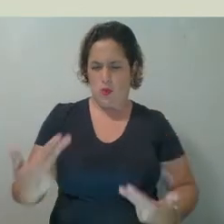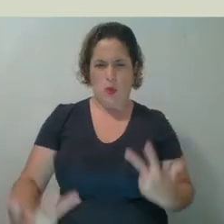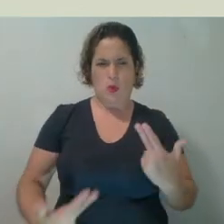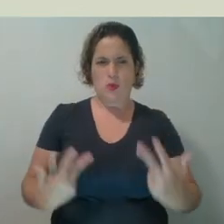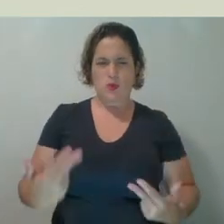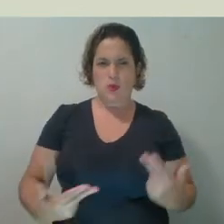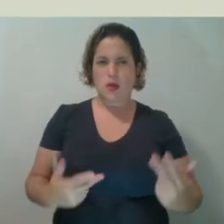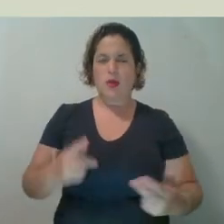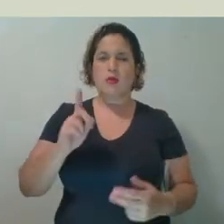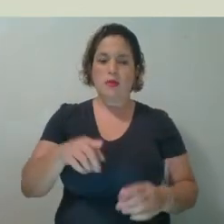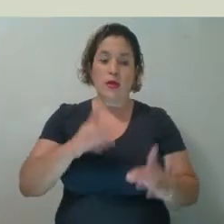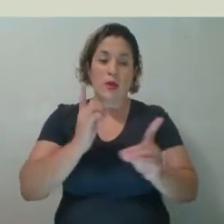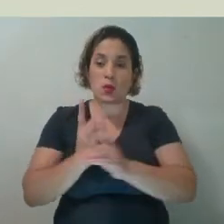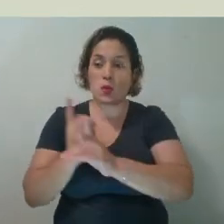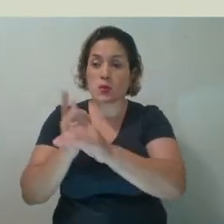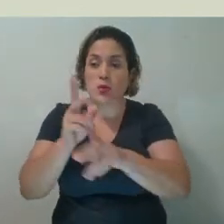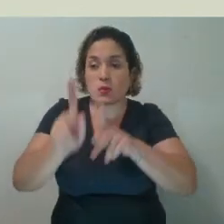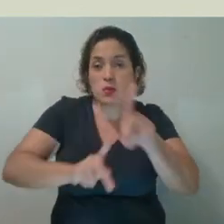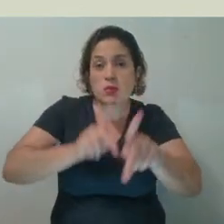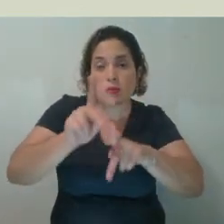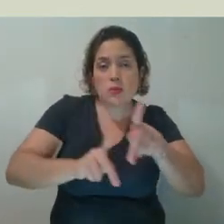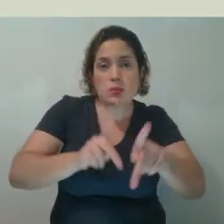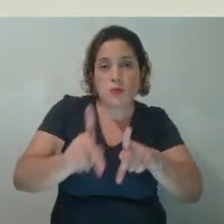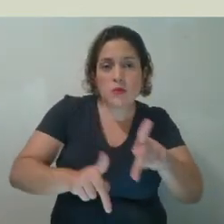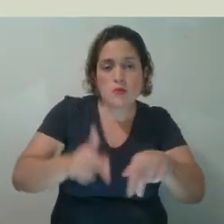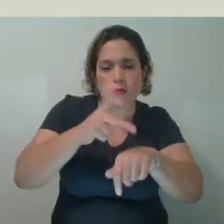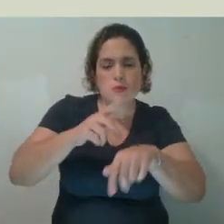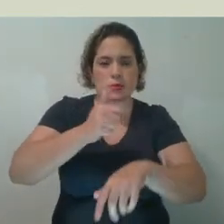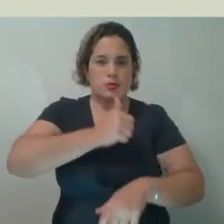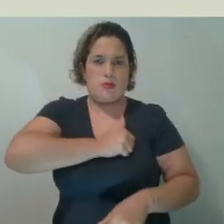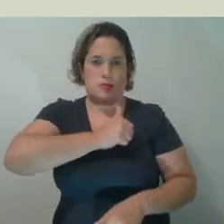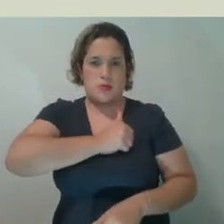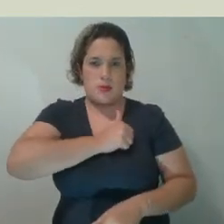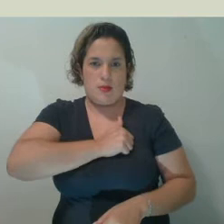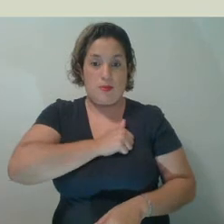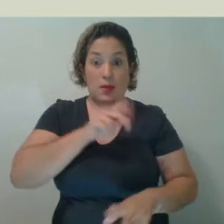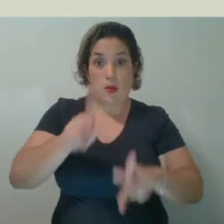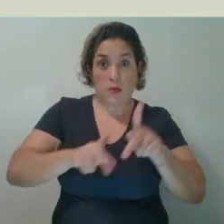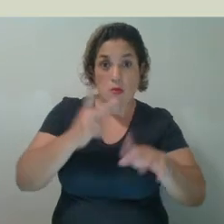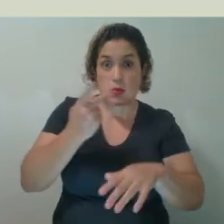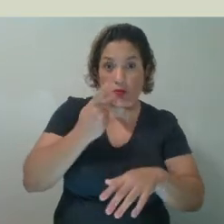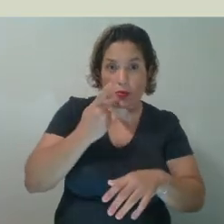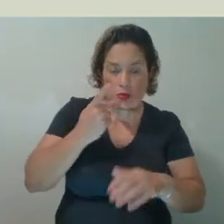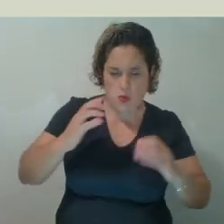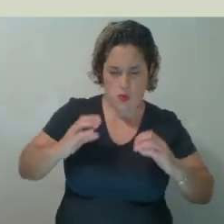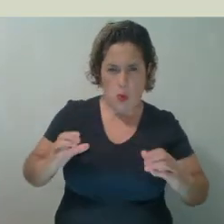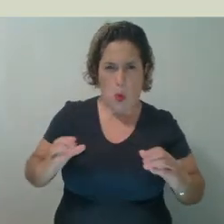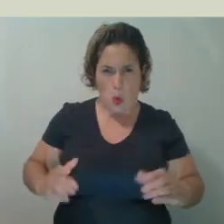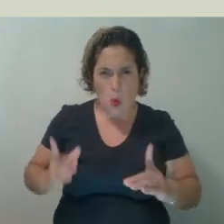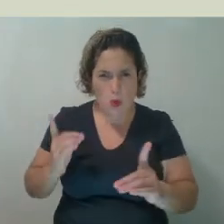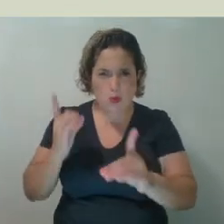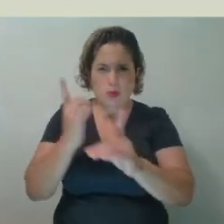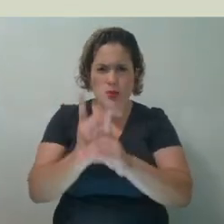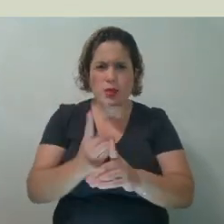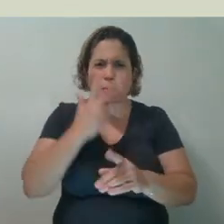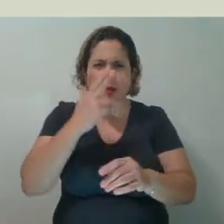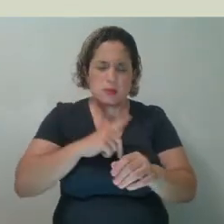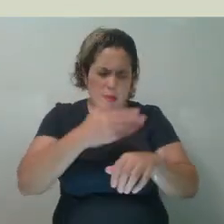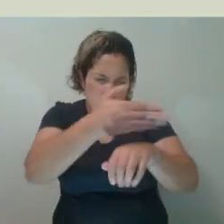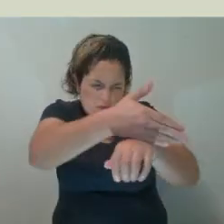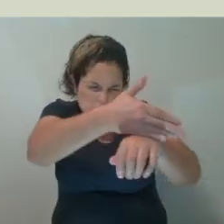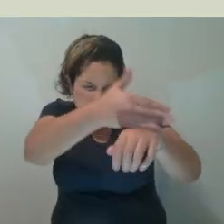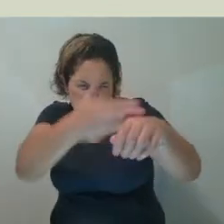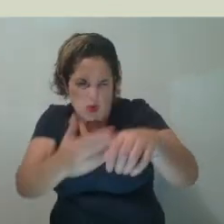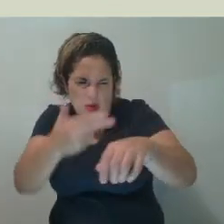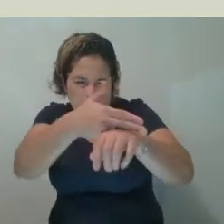de Edmonton e St. Albert, no Canadá. A população relatou que os animais encontrados eles possuíam lesões semelhantes a corte de